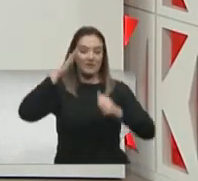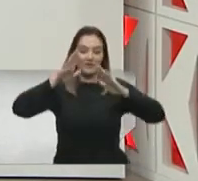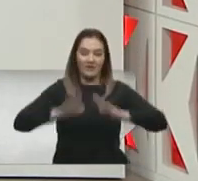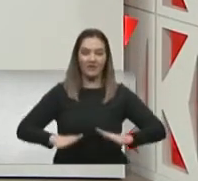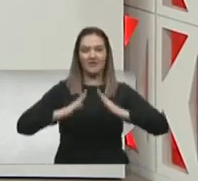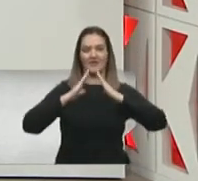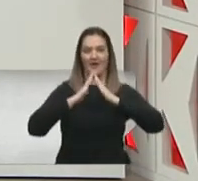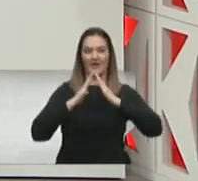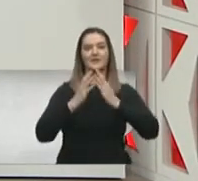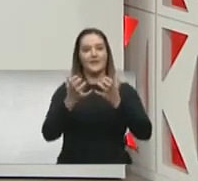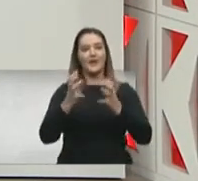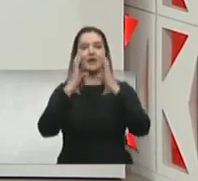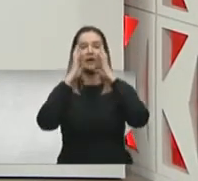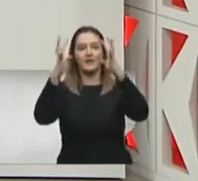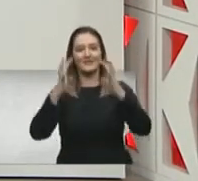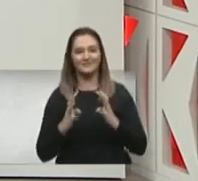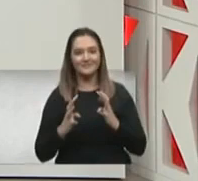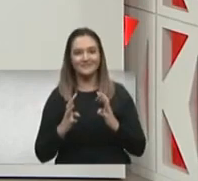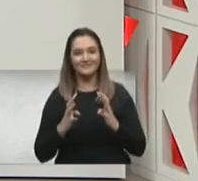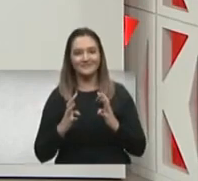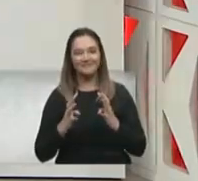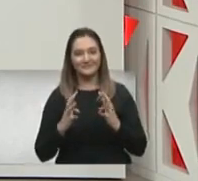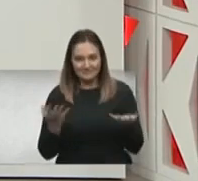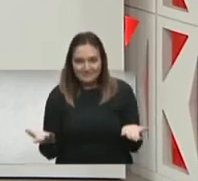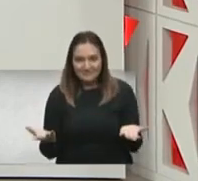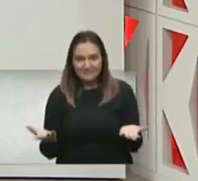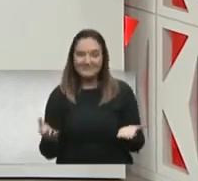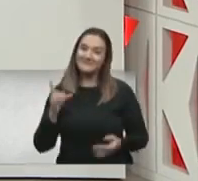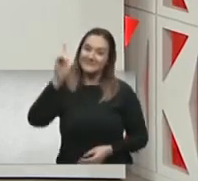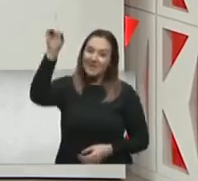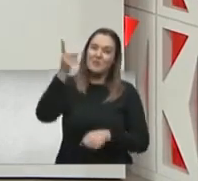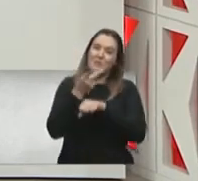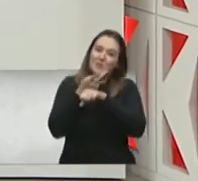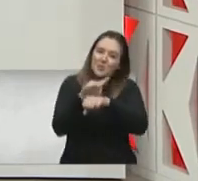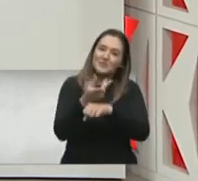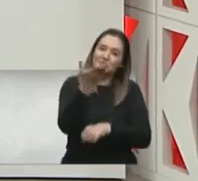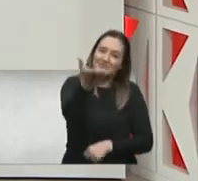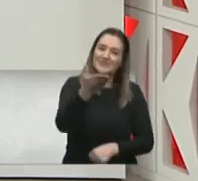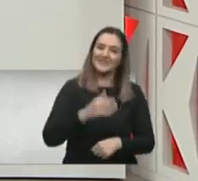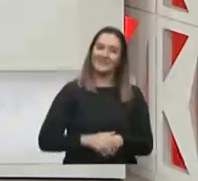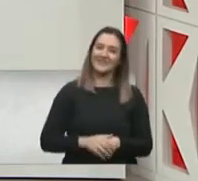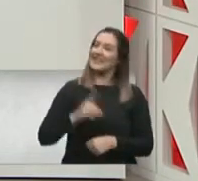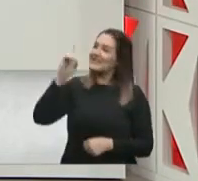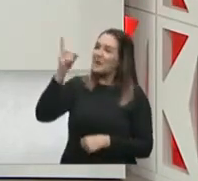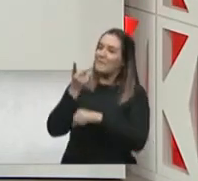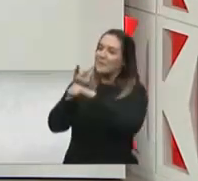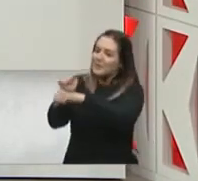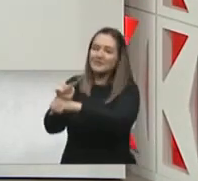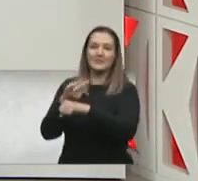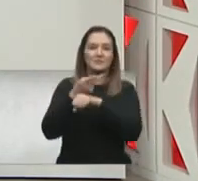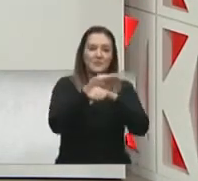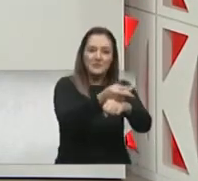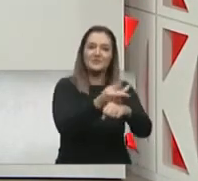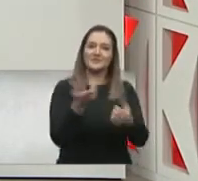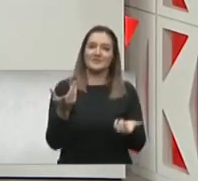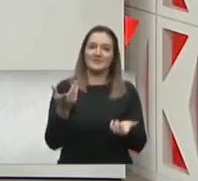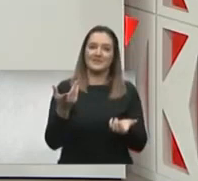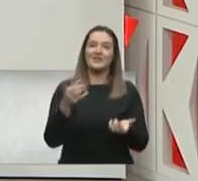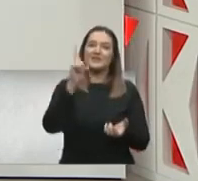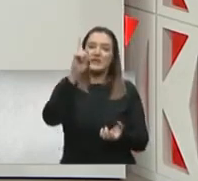quero que elas ouçam a minha palavra. Você vê Deus buscando a pessoa, você vê Deus buscando você, você vê